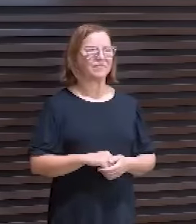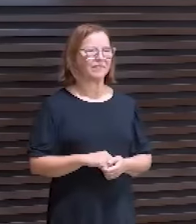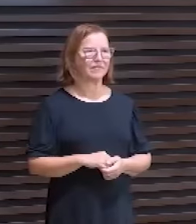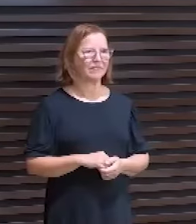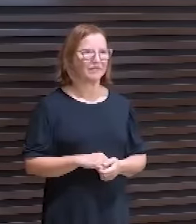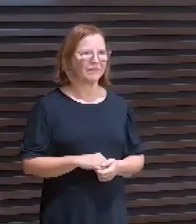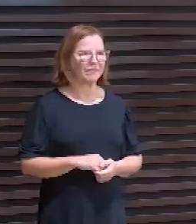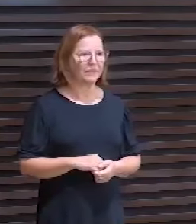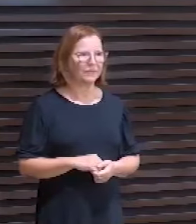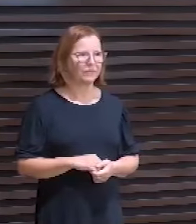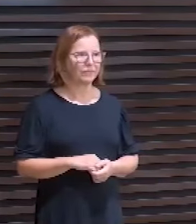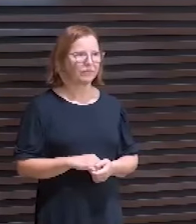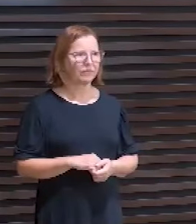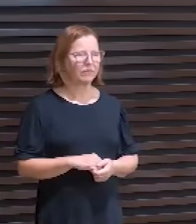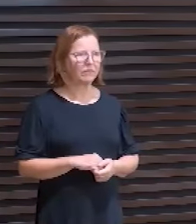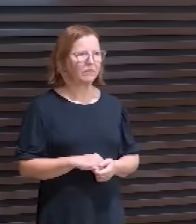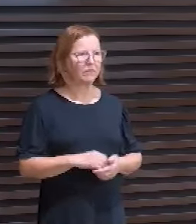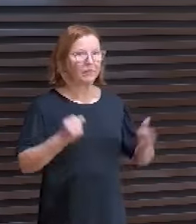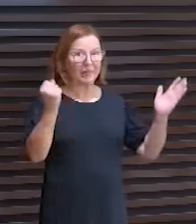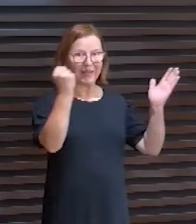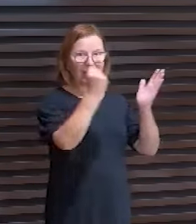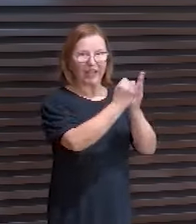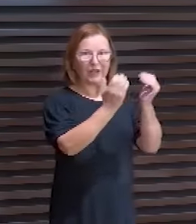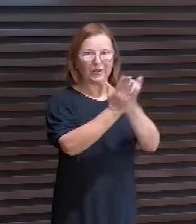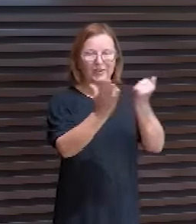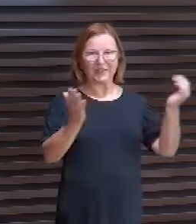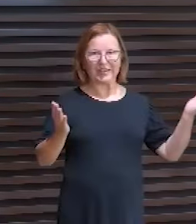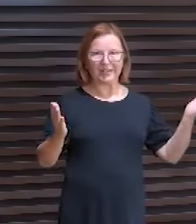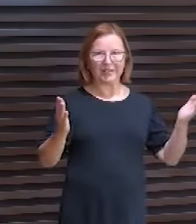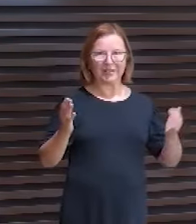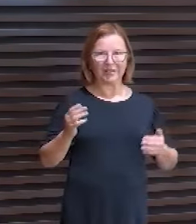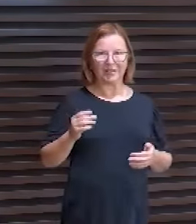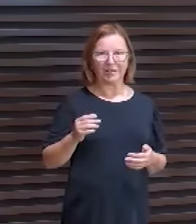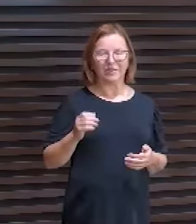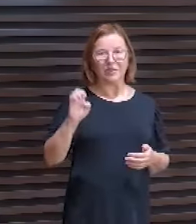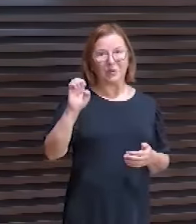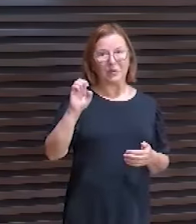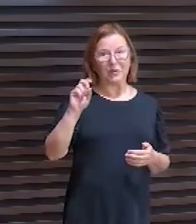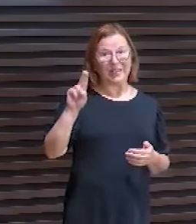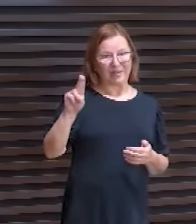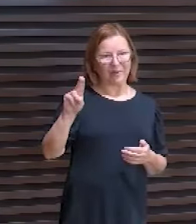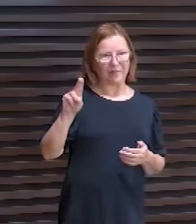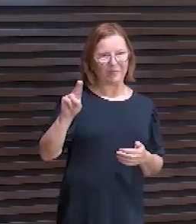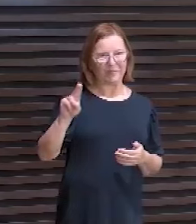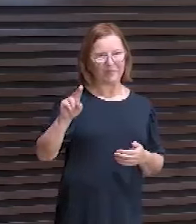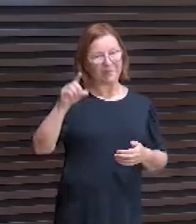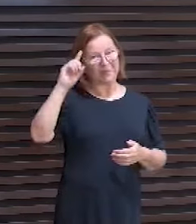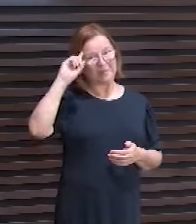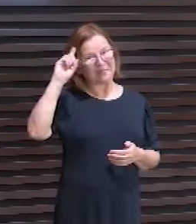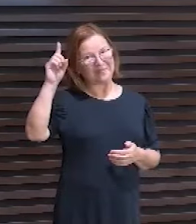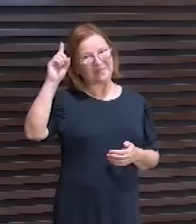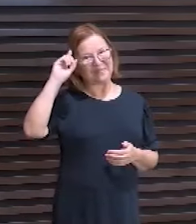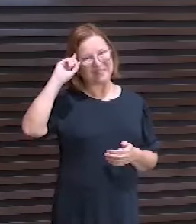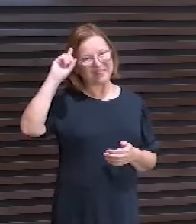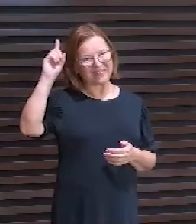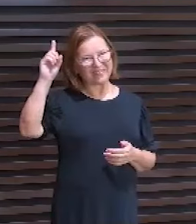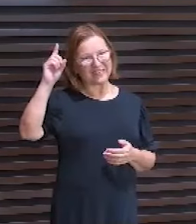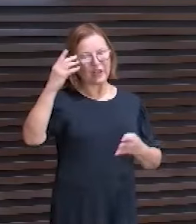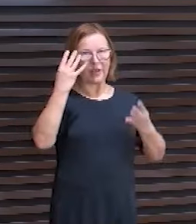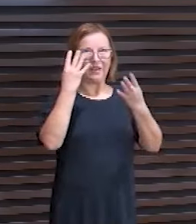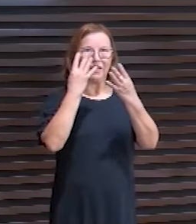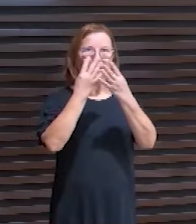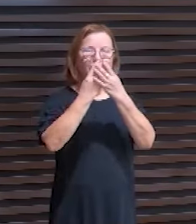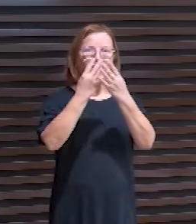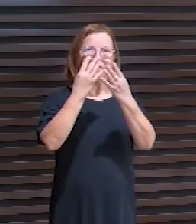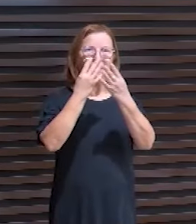corações aquela crucificação do Ego é um diariamente confessar